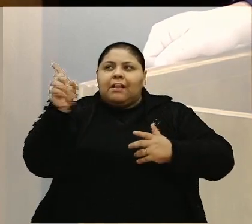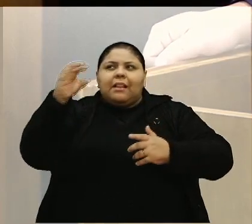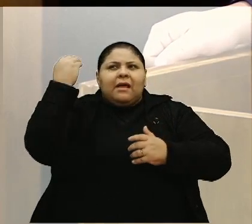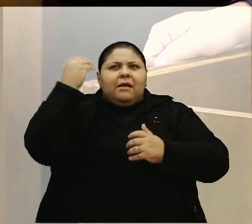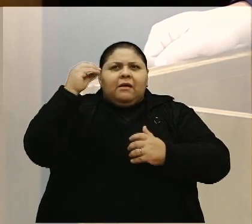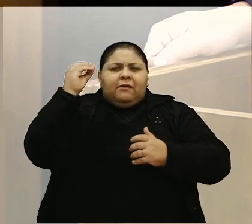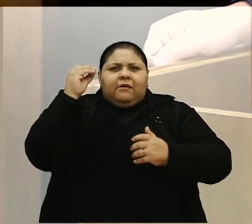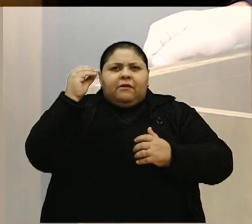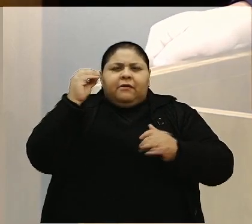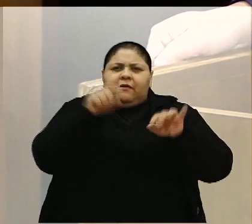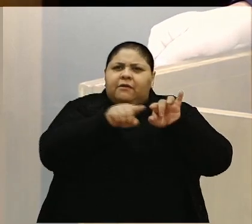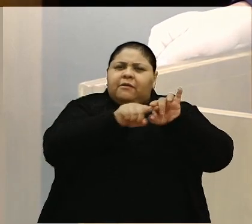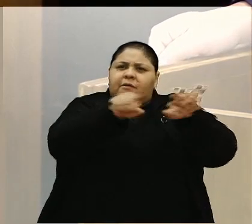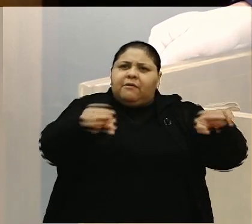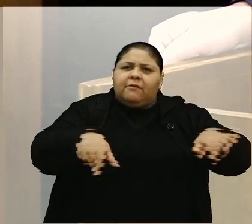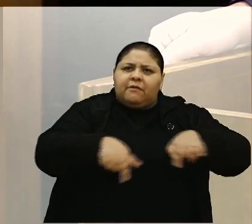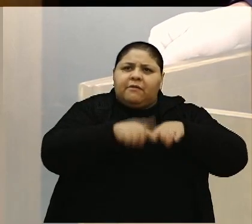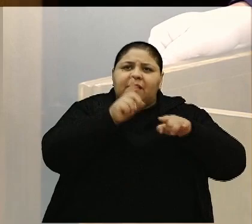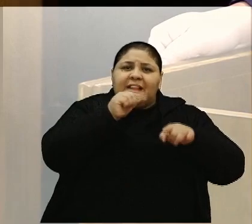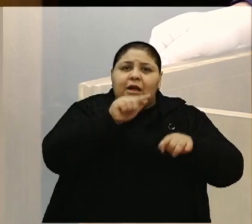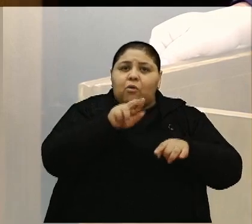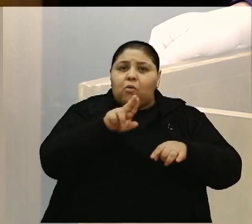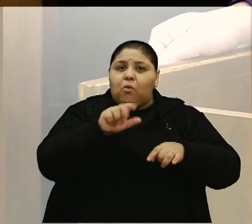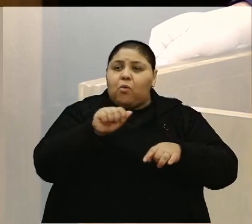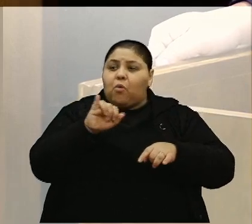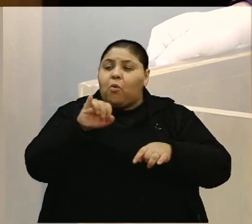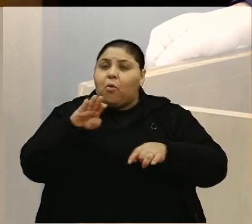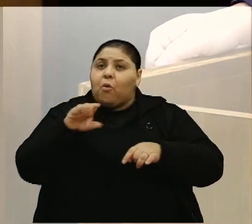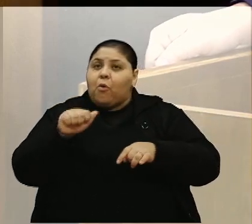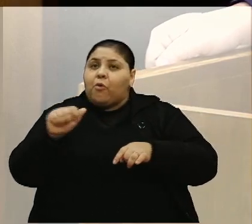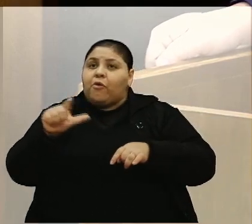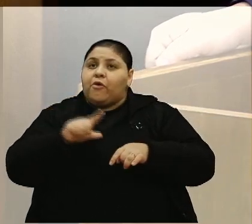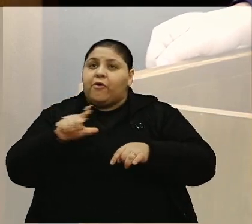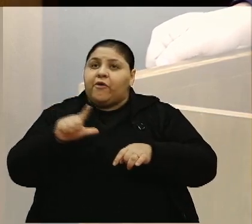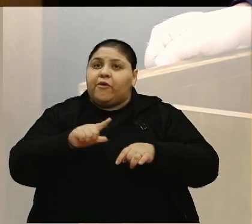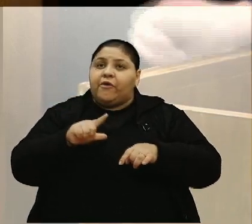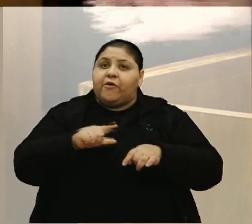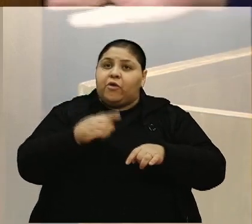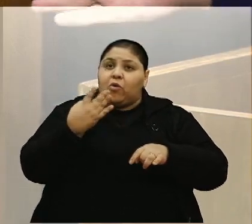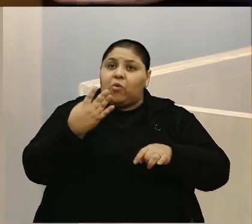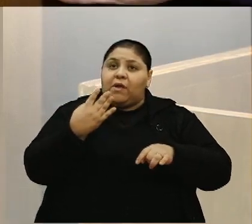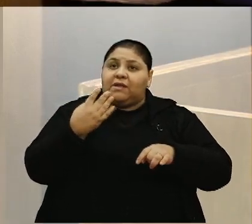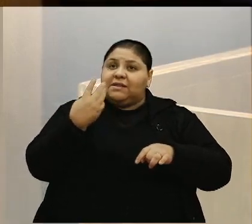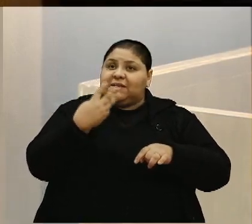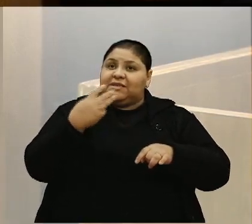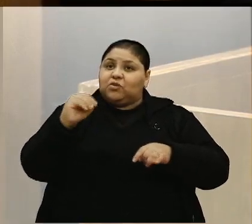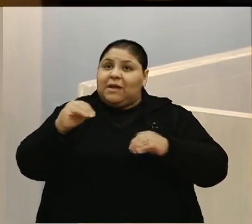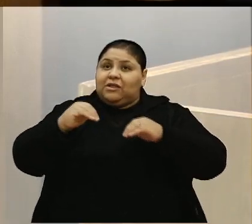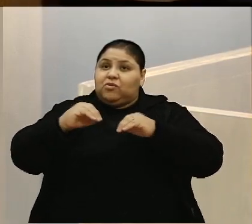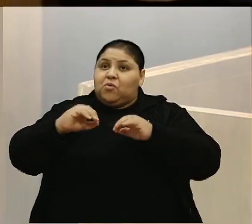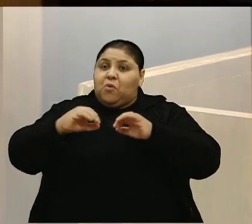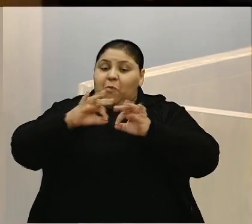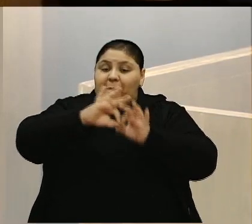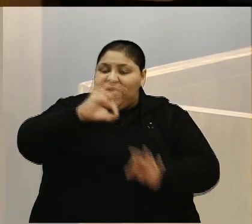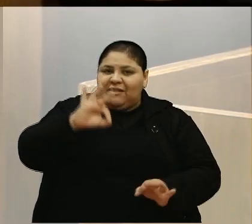lago, no Lago Guaíba, se tivesse dragado 3, 4 metros, a água não teria ido para